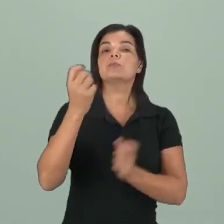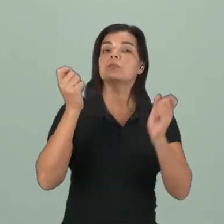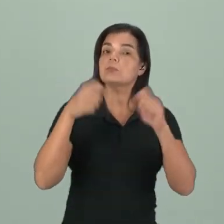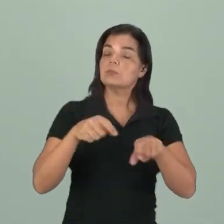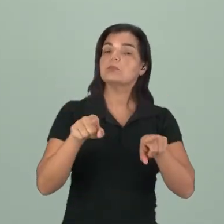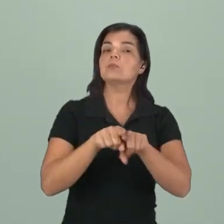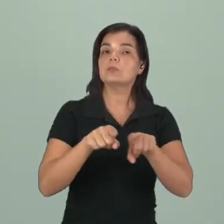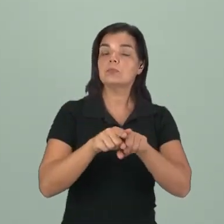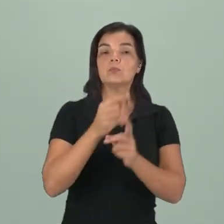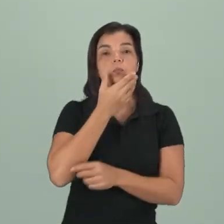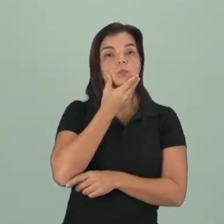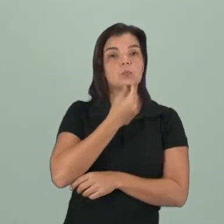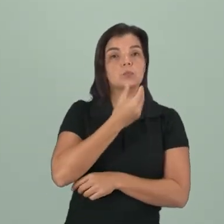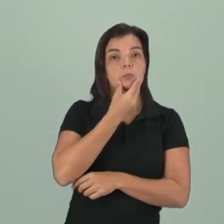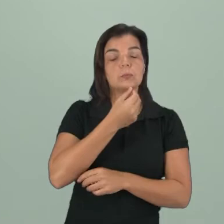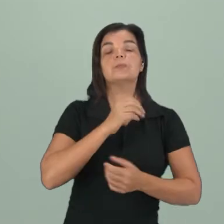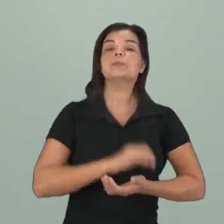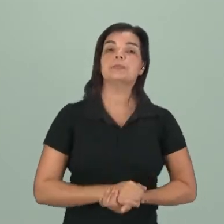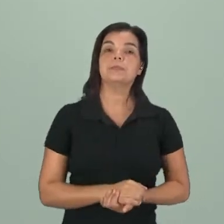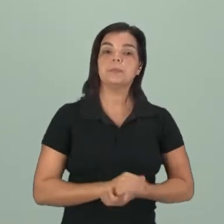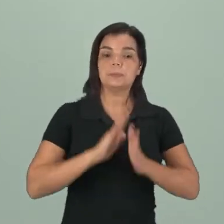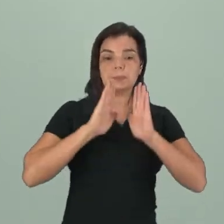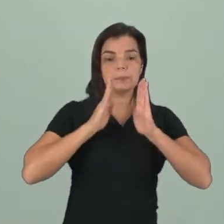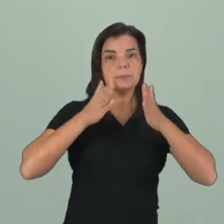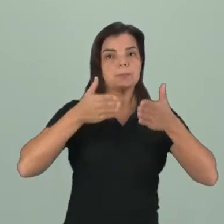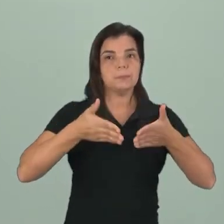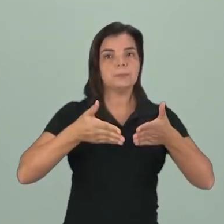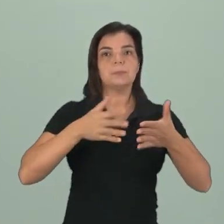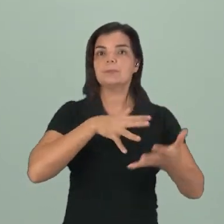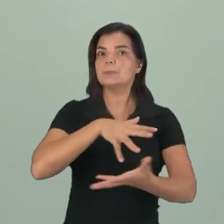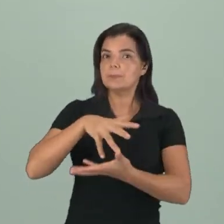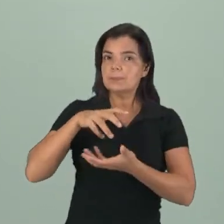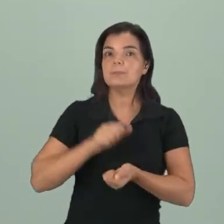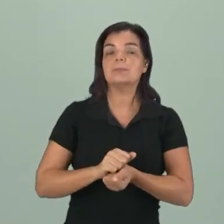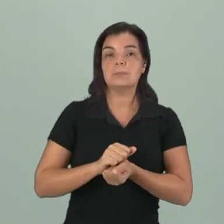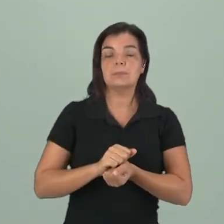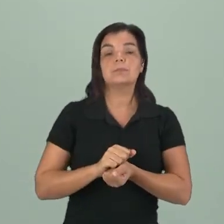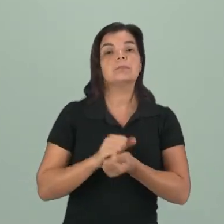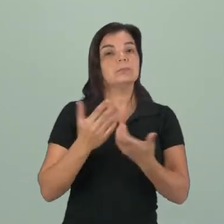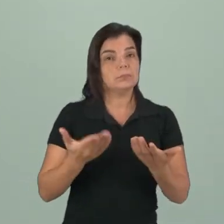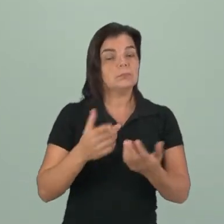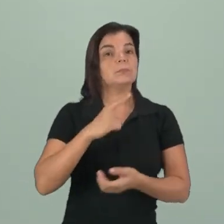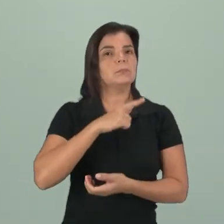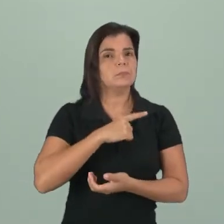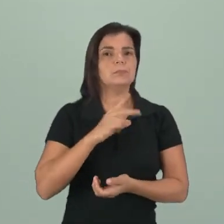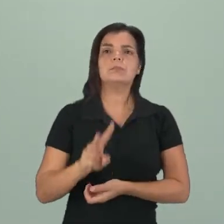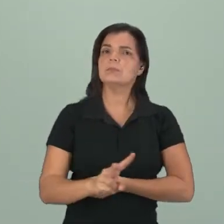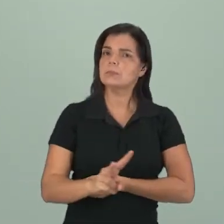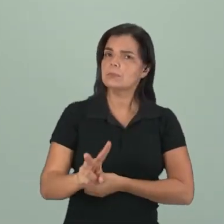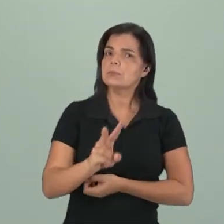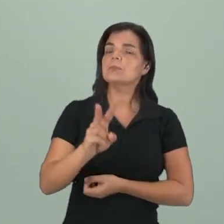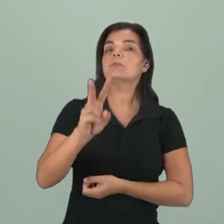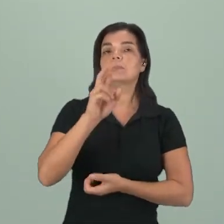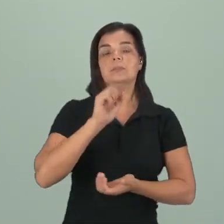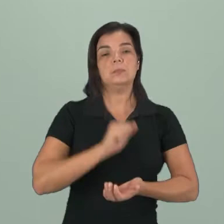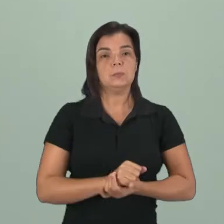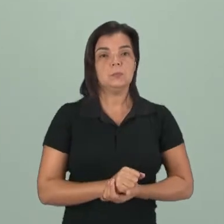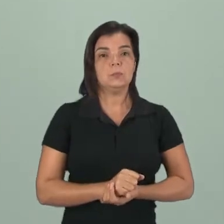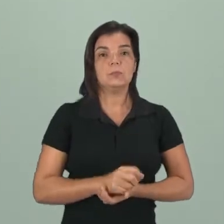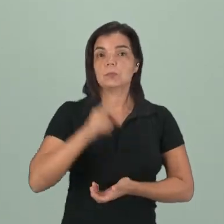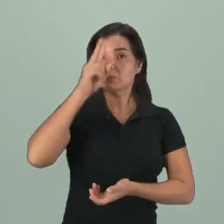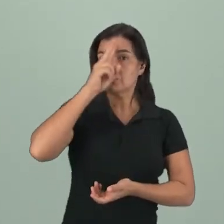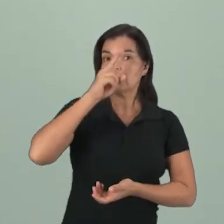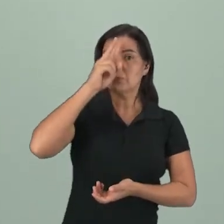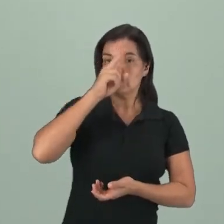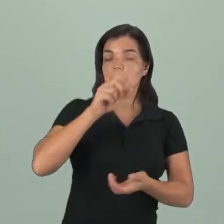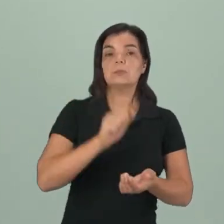poder colocar o homem no centro do mundo, certo? Ele passa a ter uma valorização à sua história,